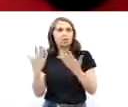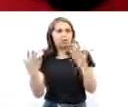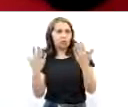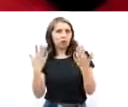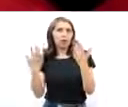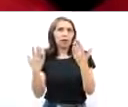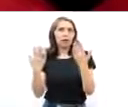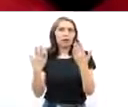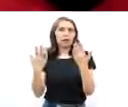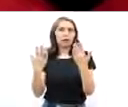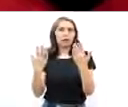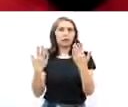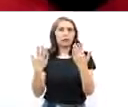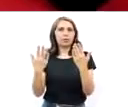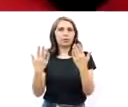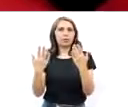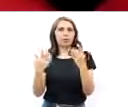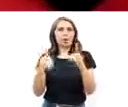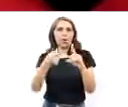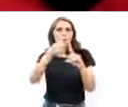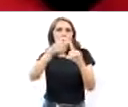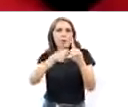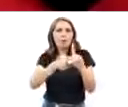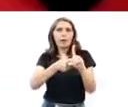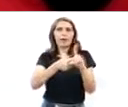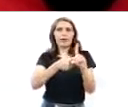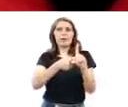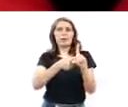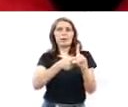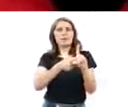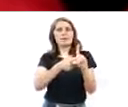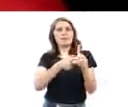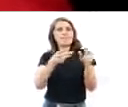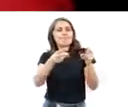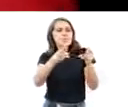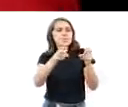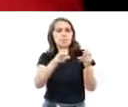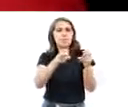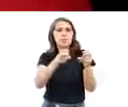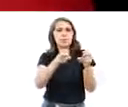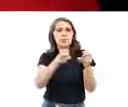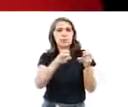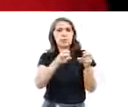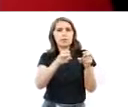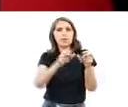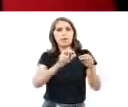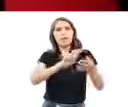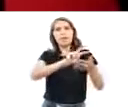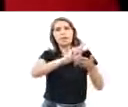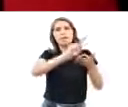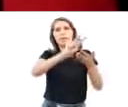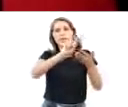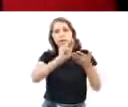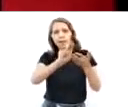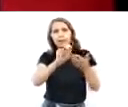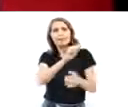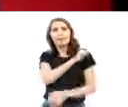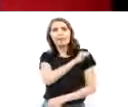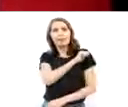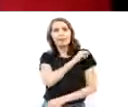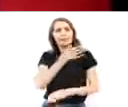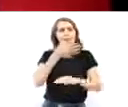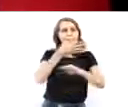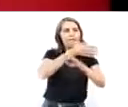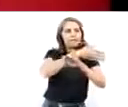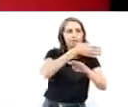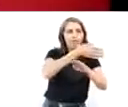nós percebemos que um grupo maior de alunos passaram a participar e que esse apoio do professor junto